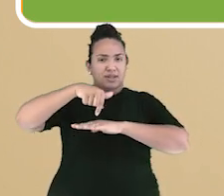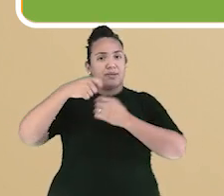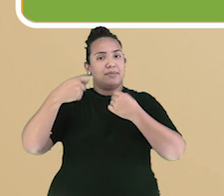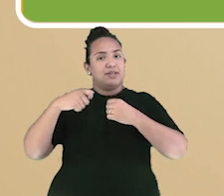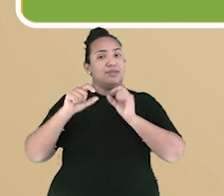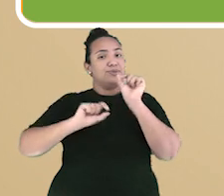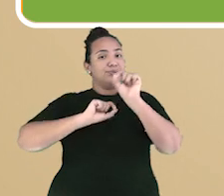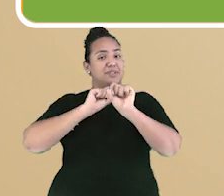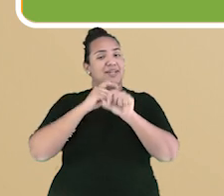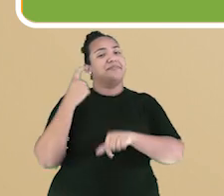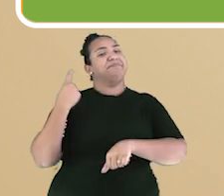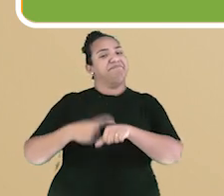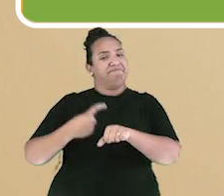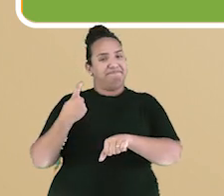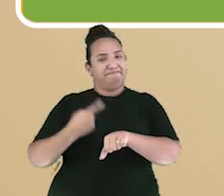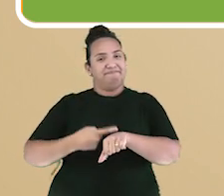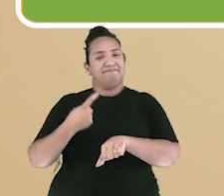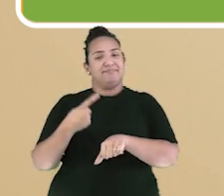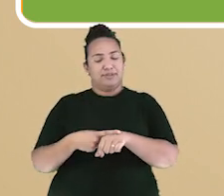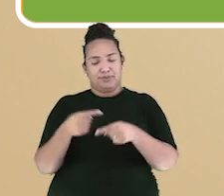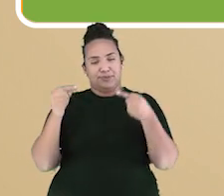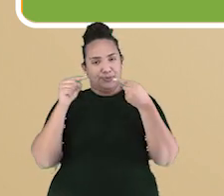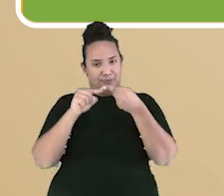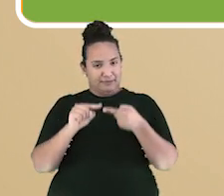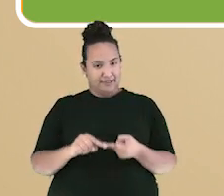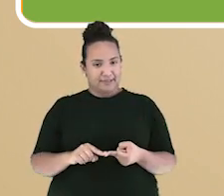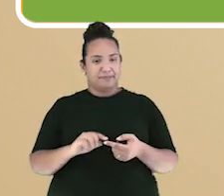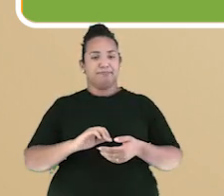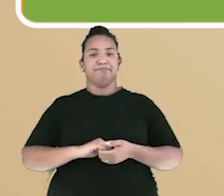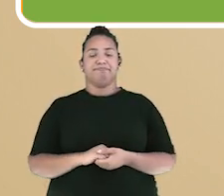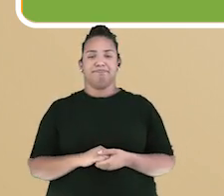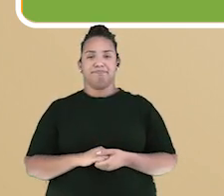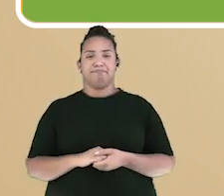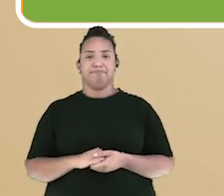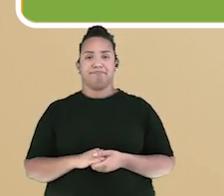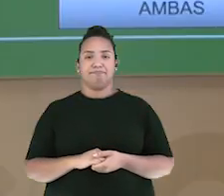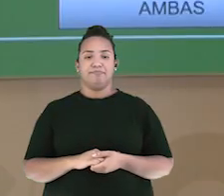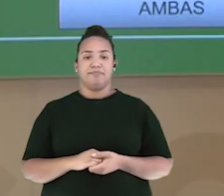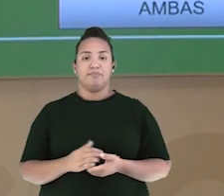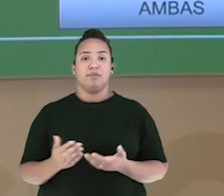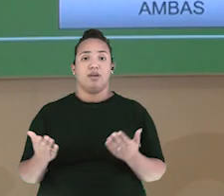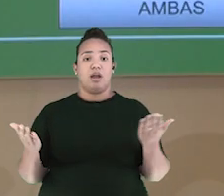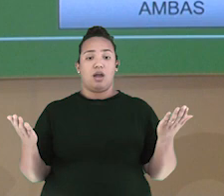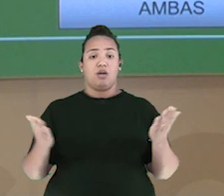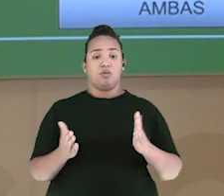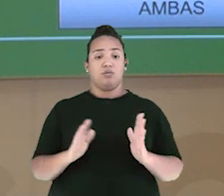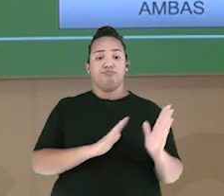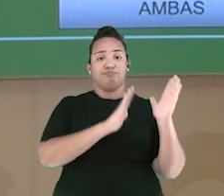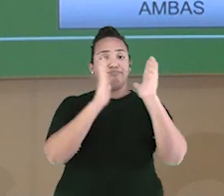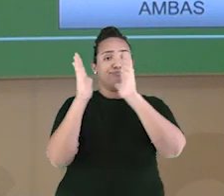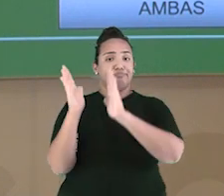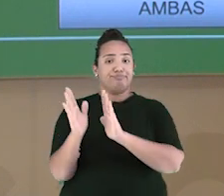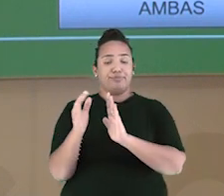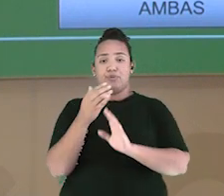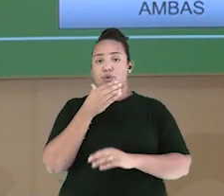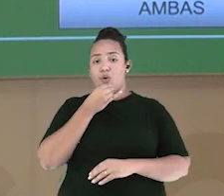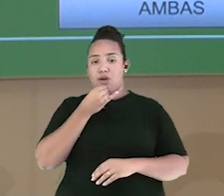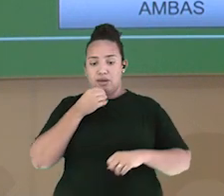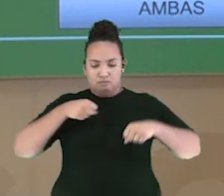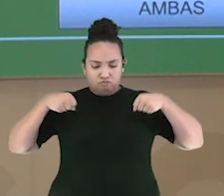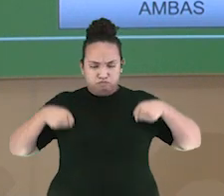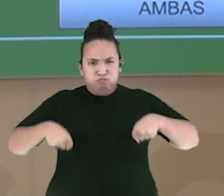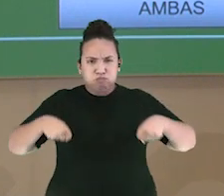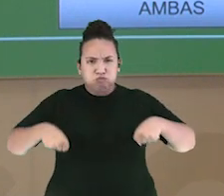também ser mais dura que ela. Então, a dureza é do marmoreiro. Agora, nosso operador de